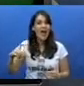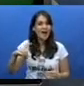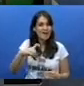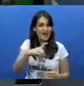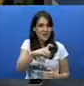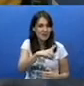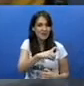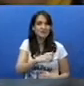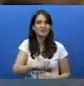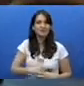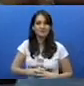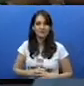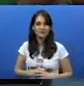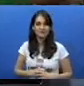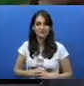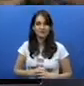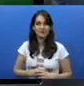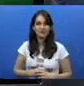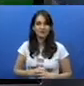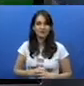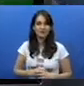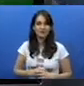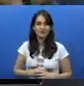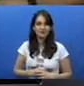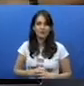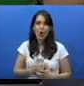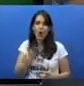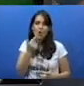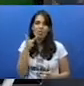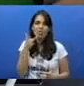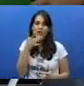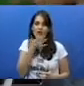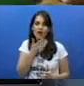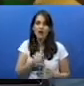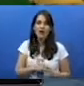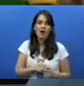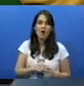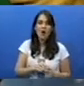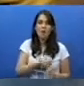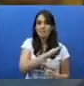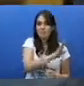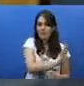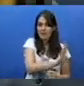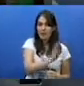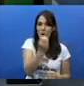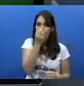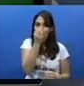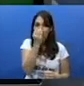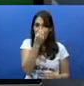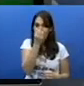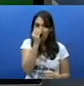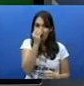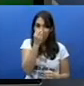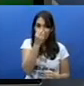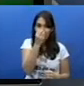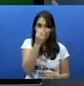de camarão. B, o palhaço imitava o bobo ou o